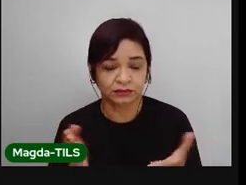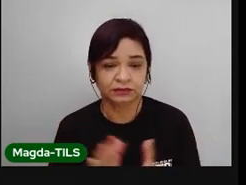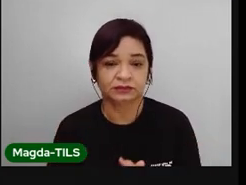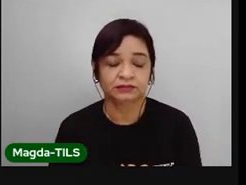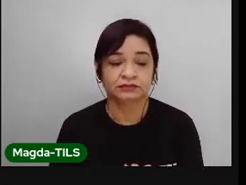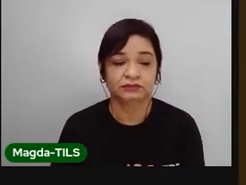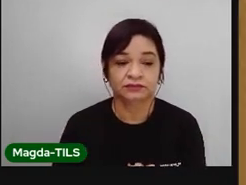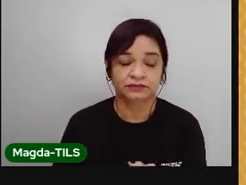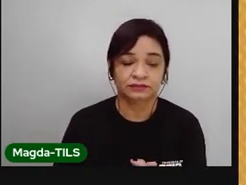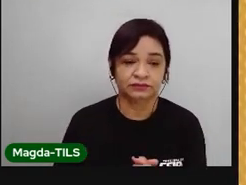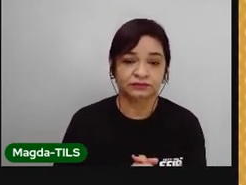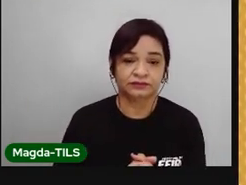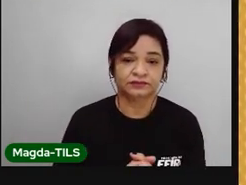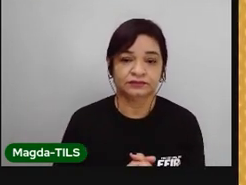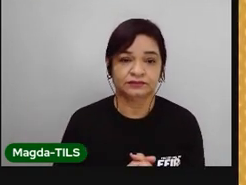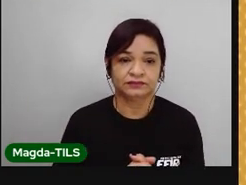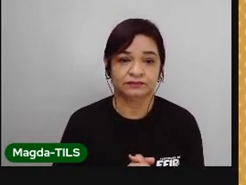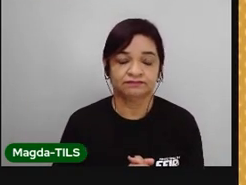bom?